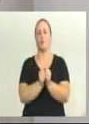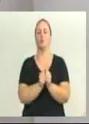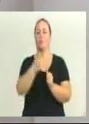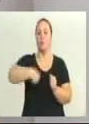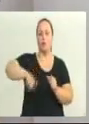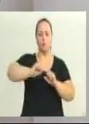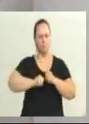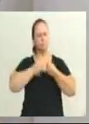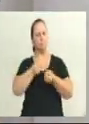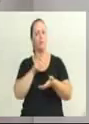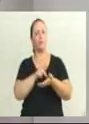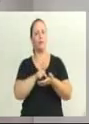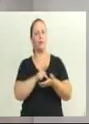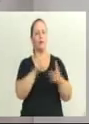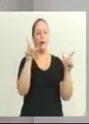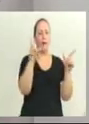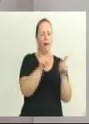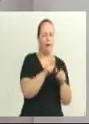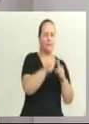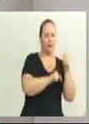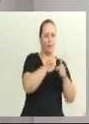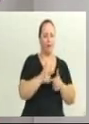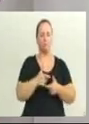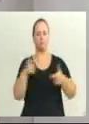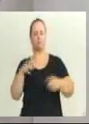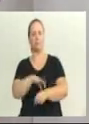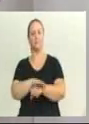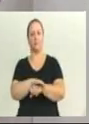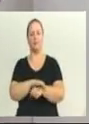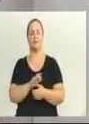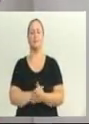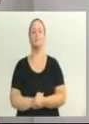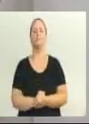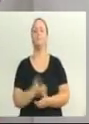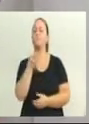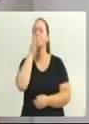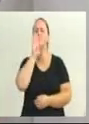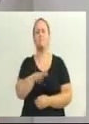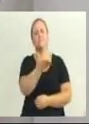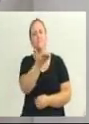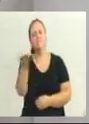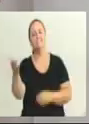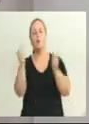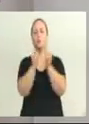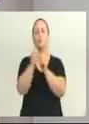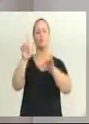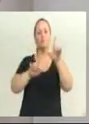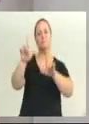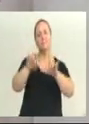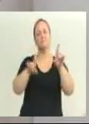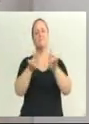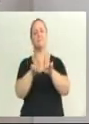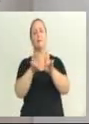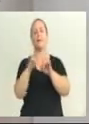trabalho de vocês e aumentar a nossa segurança. Obrigado pela sua presença. Muito boa tarde a você que nos assiste através das câmeras da TVL e também